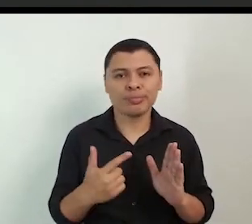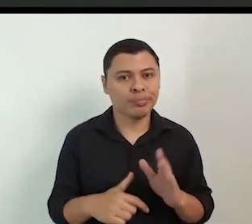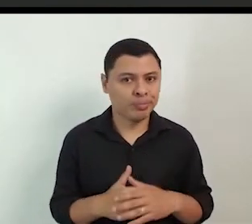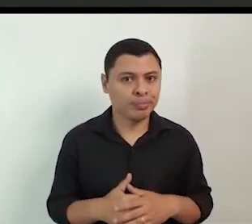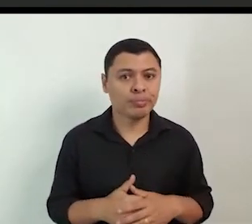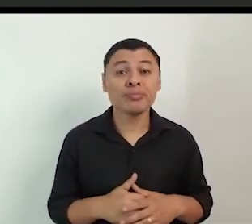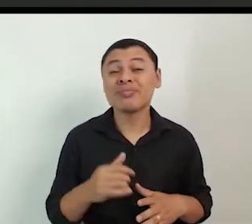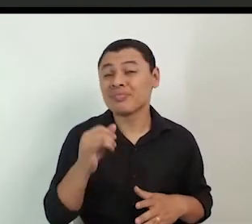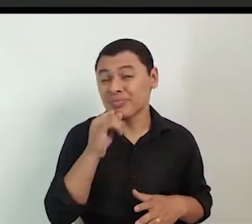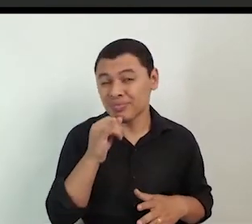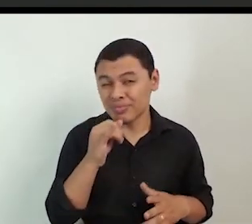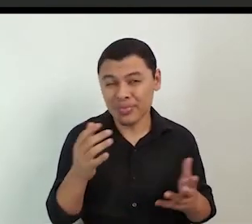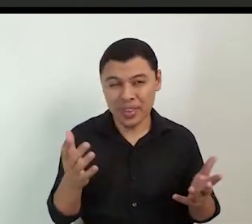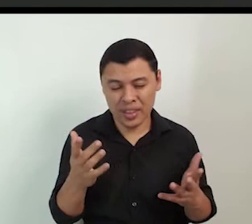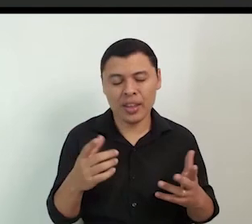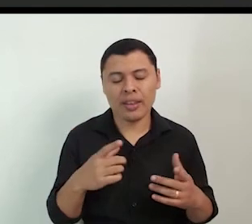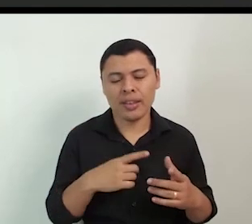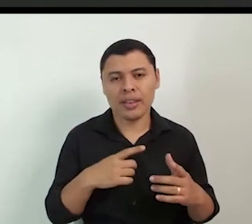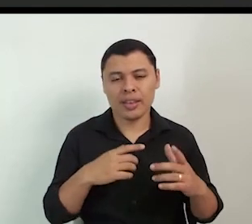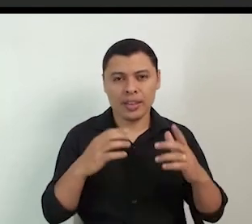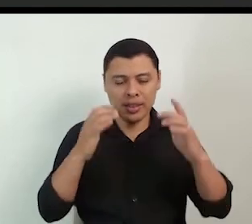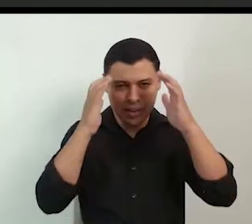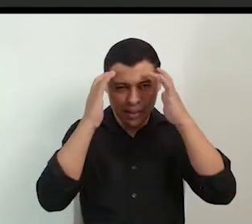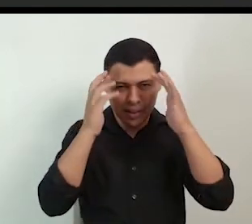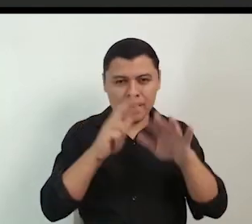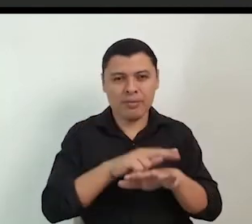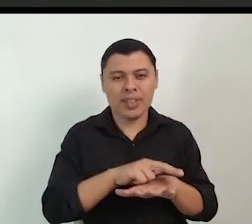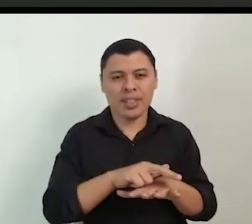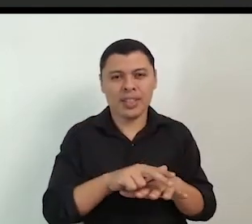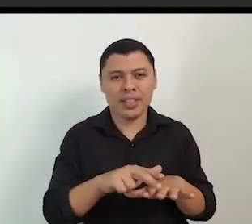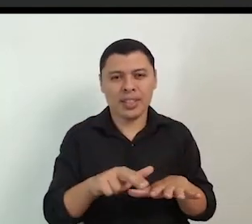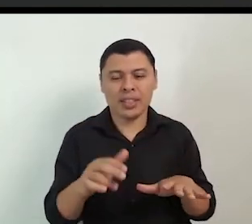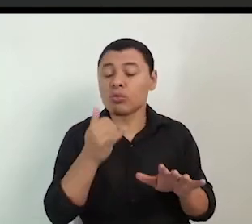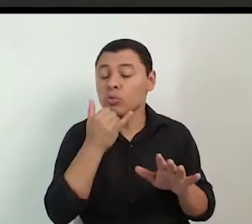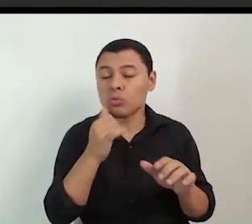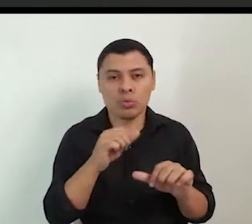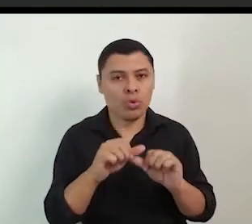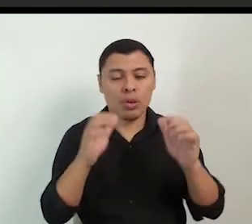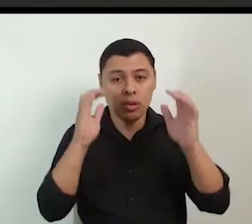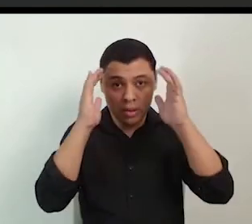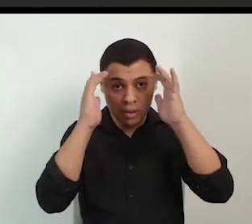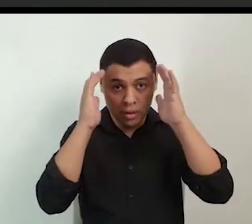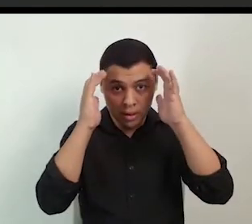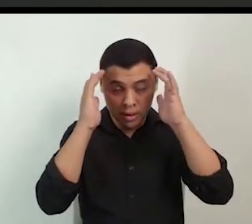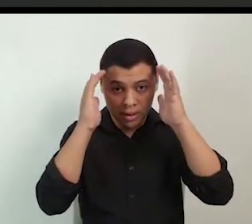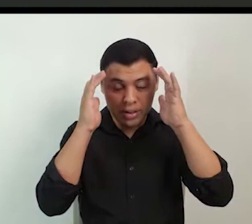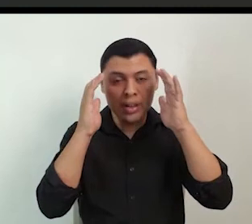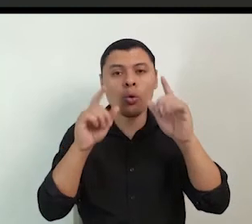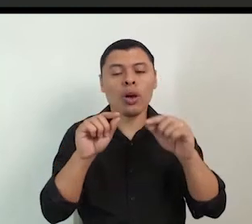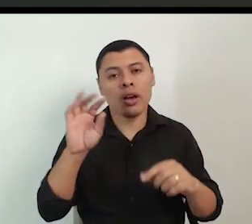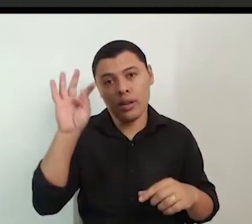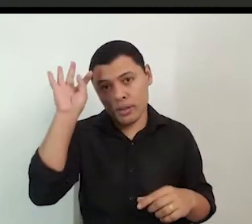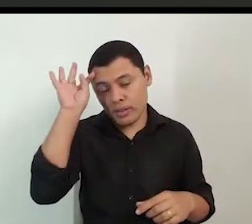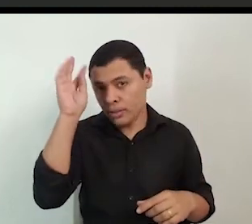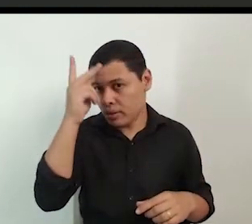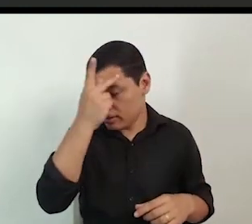da neurodiversidade, das neurodivergências, melhor dizendo, como no caso do TDAH,